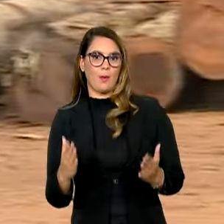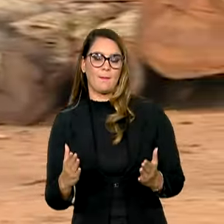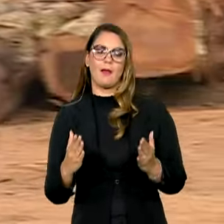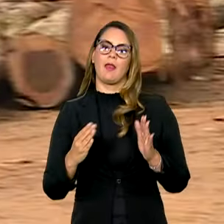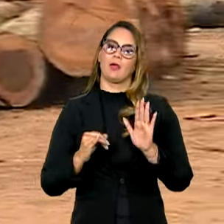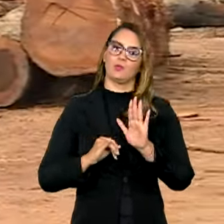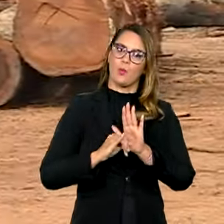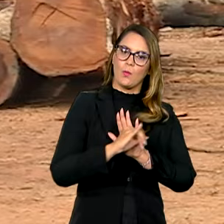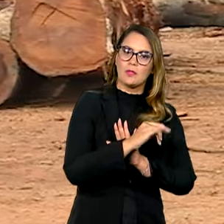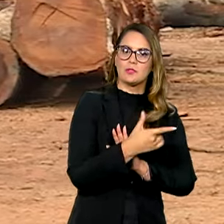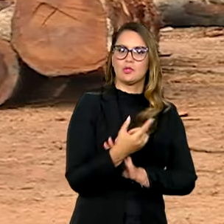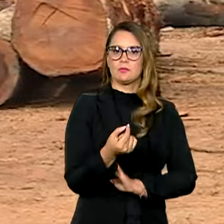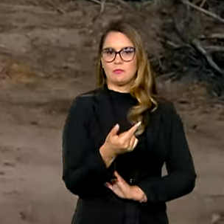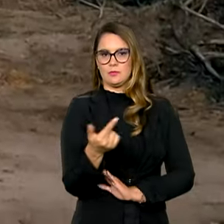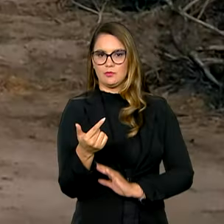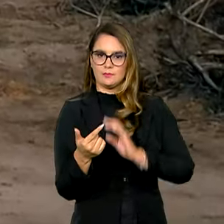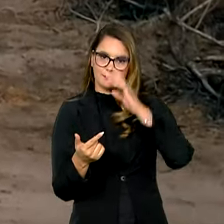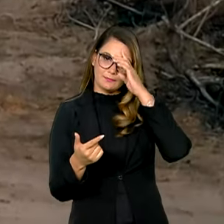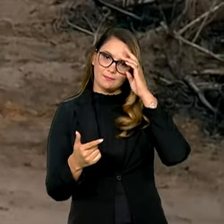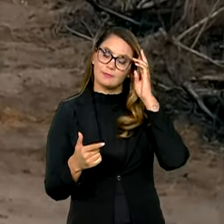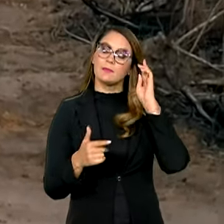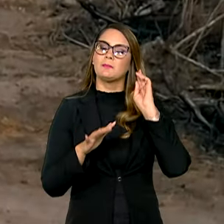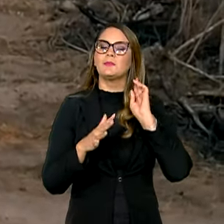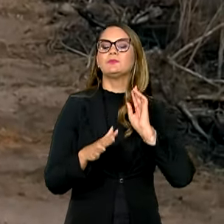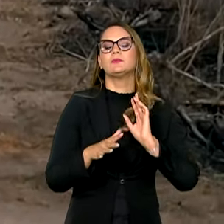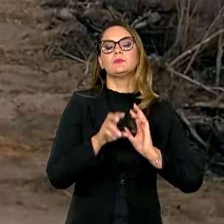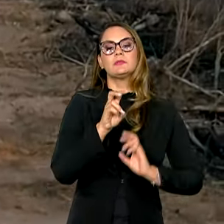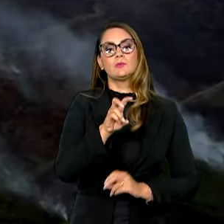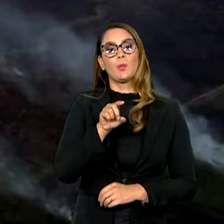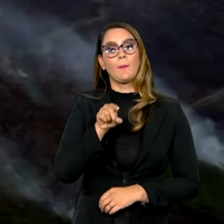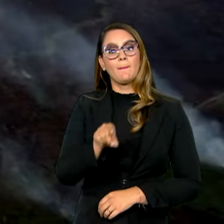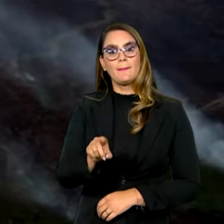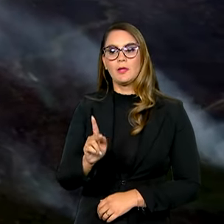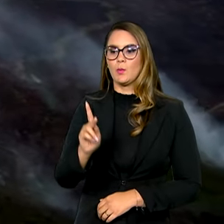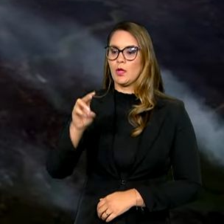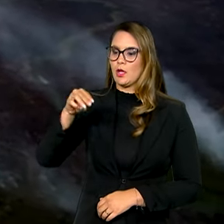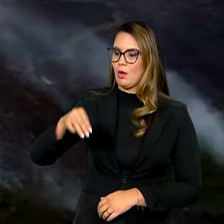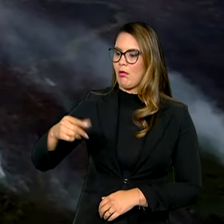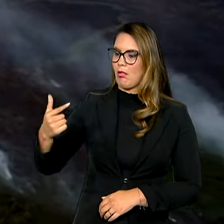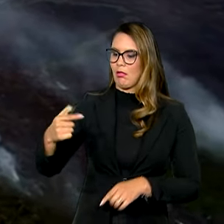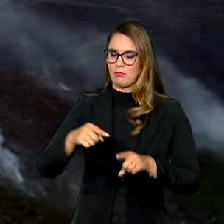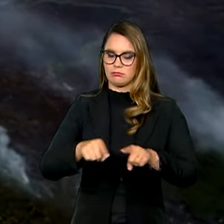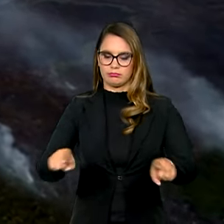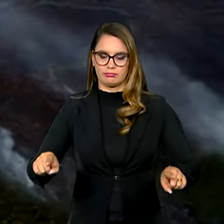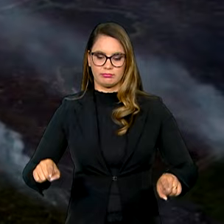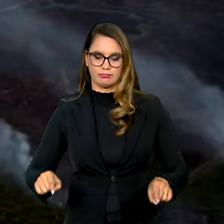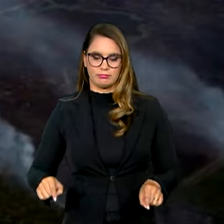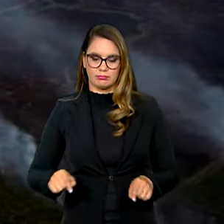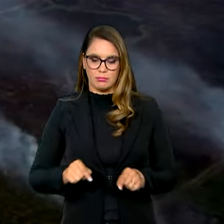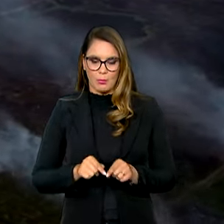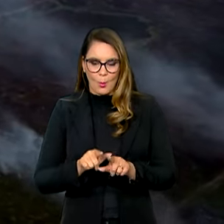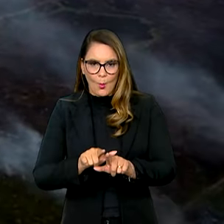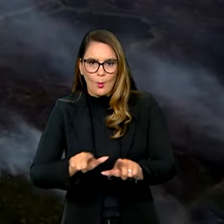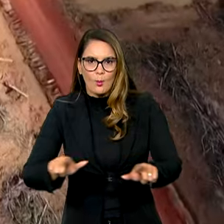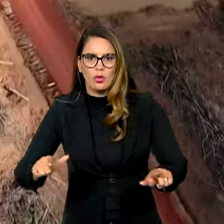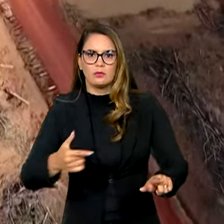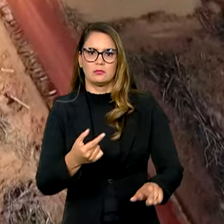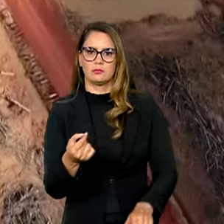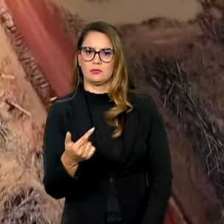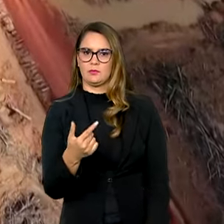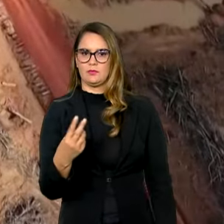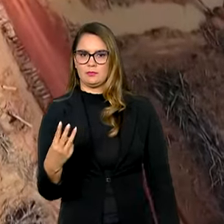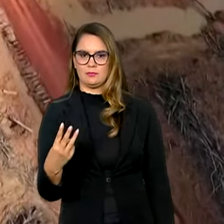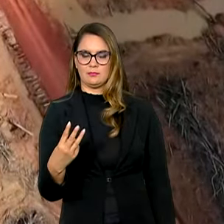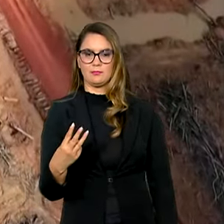índice de 2022 foram cerca de 5.000 km qu desmatados em 202 TR o